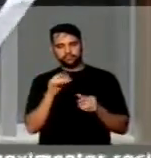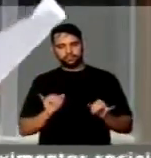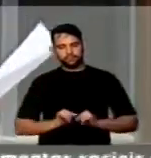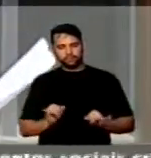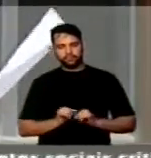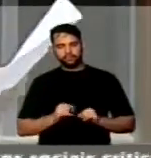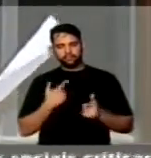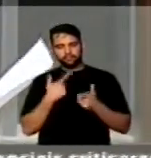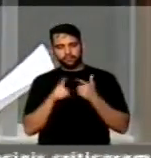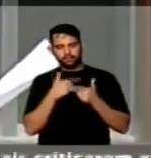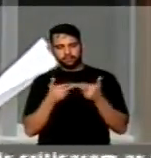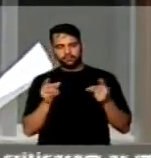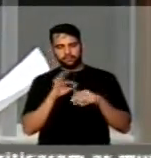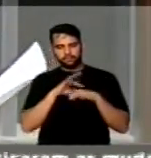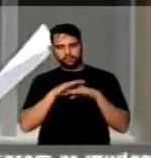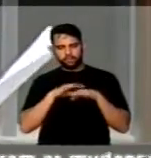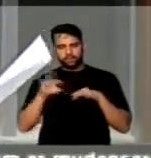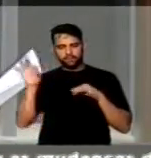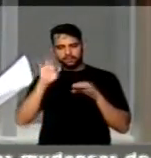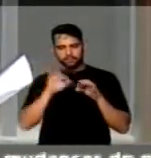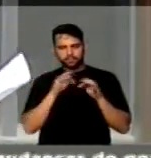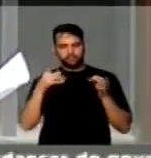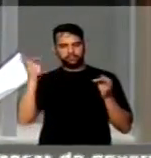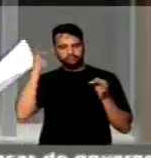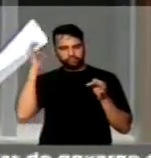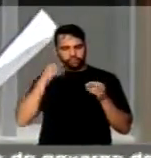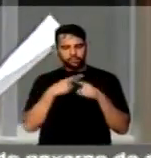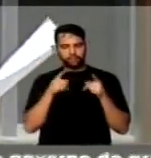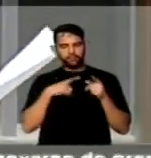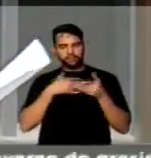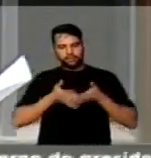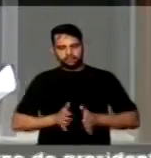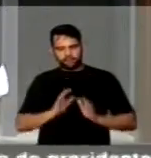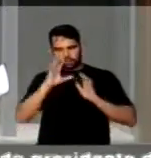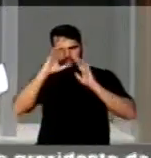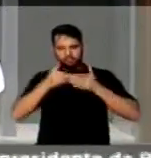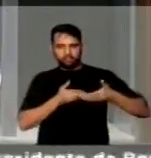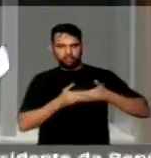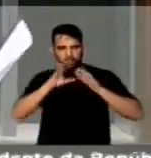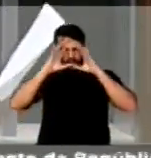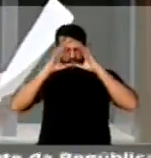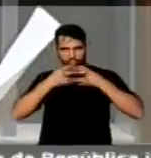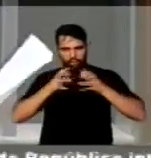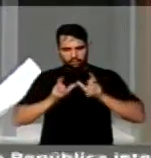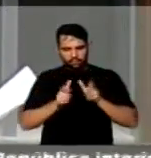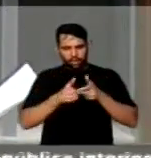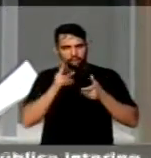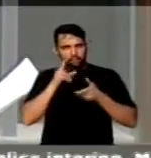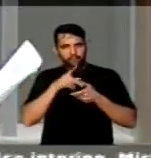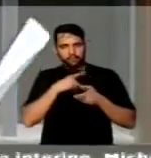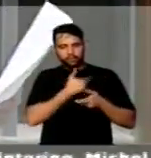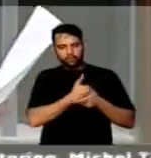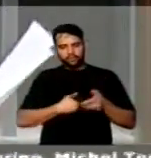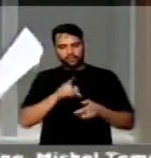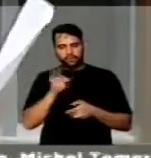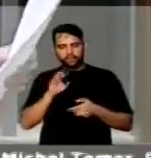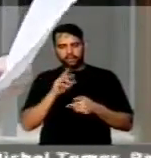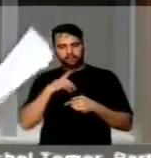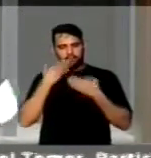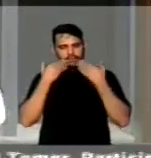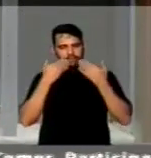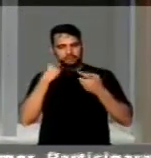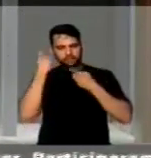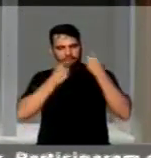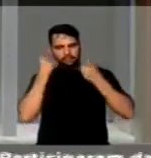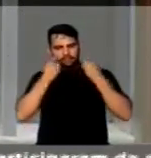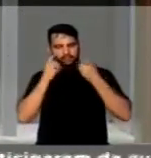uma grave epidemia de zika, de dengue, de microcefalia. E eu não vi os parlamentares do PT manifestando a